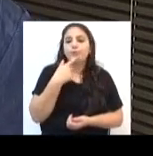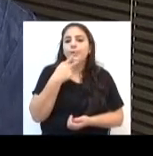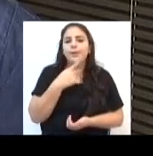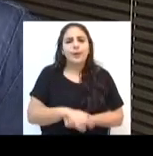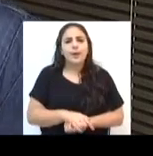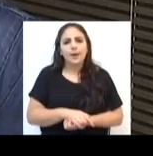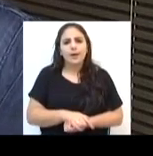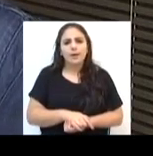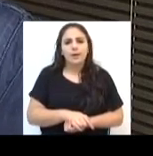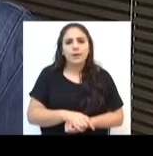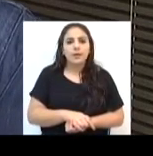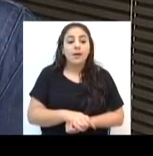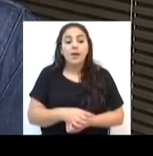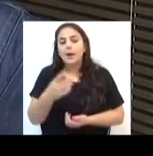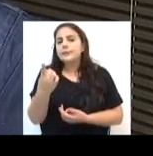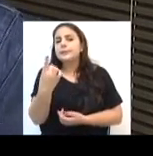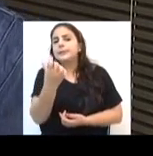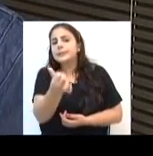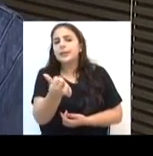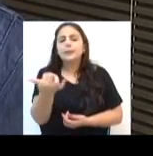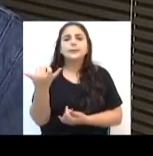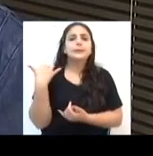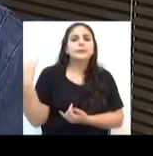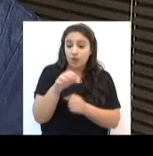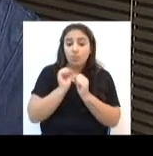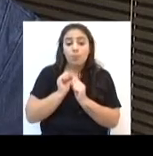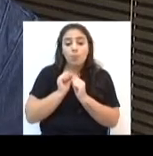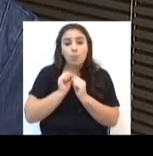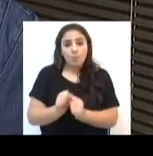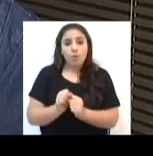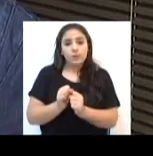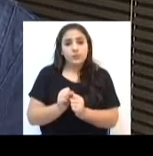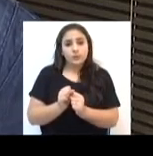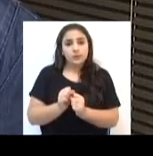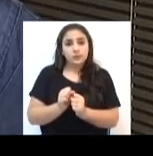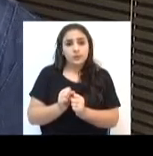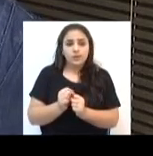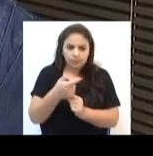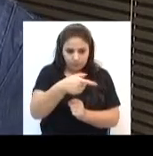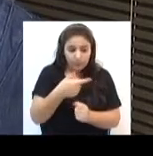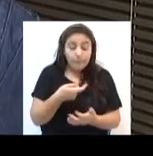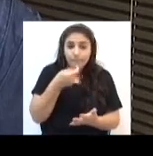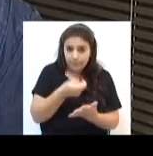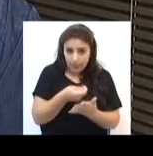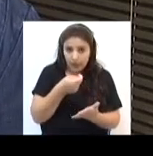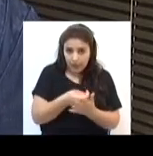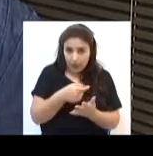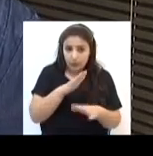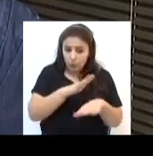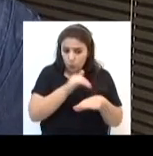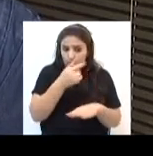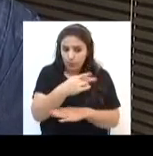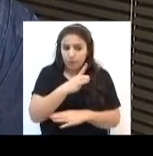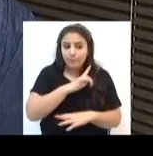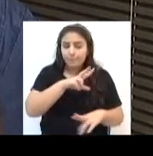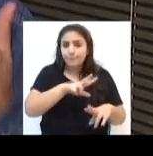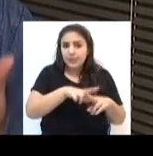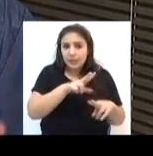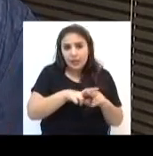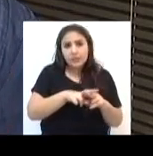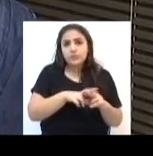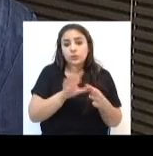ele passa a sustentar sua família. A corrupção na política foi outro assunto mencionado pelo orador do grande